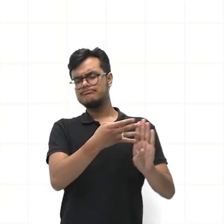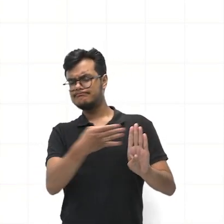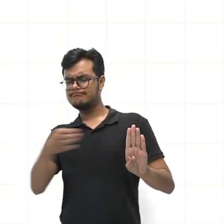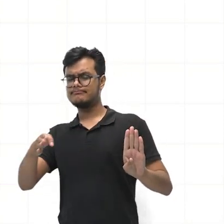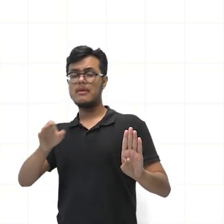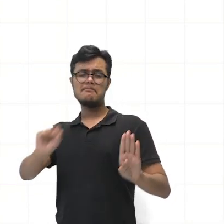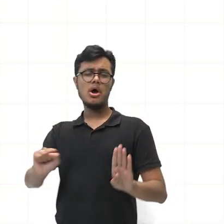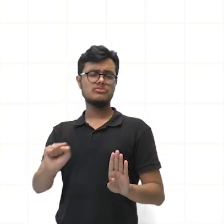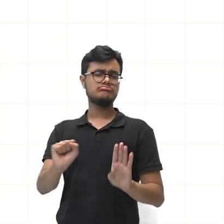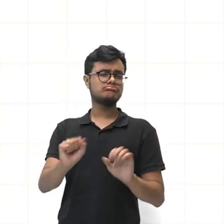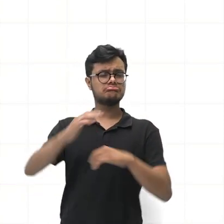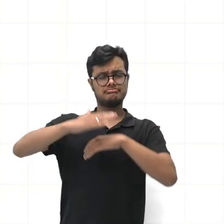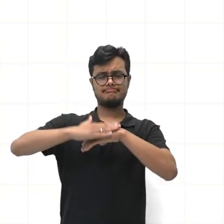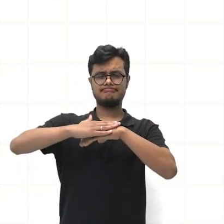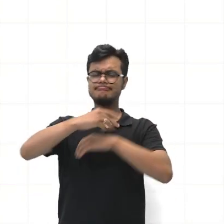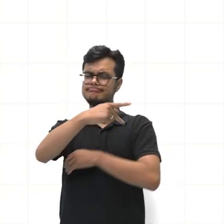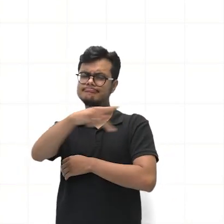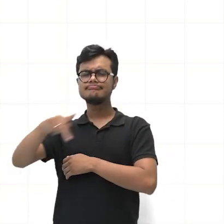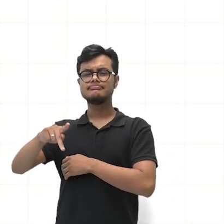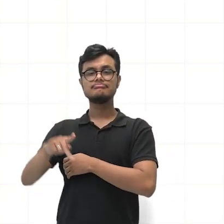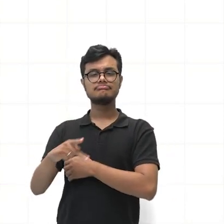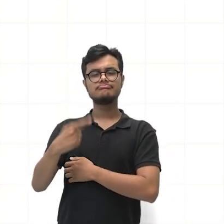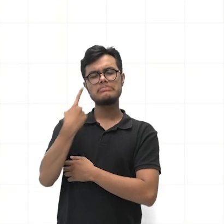tarde, seria interessante, com mais calma, né?